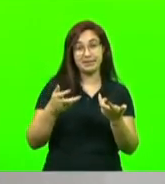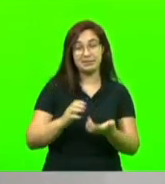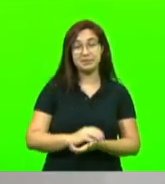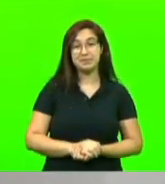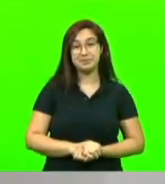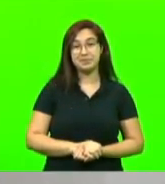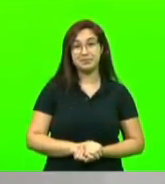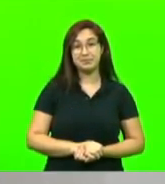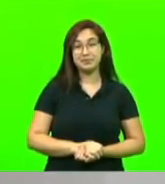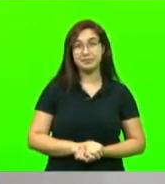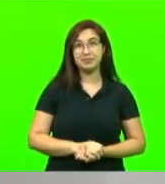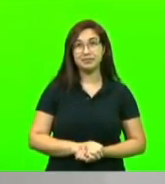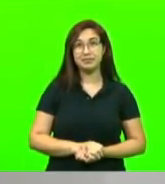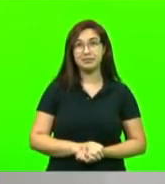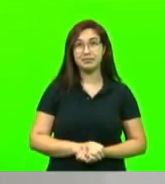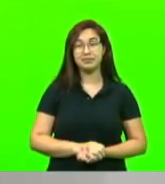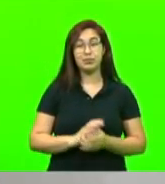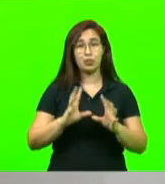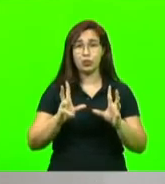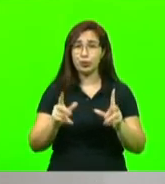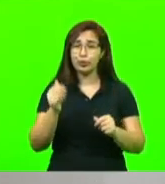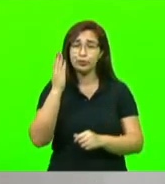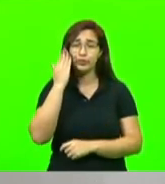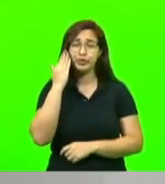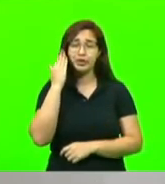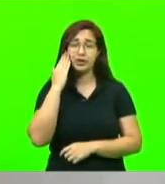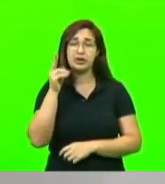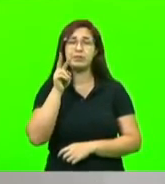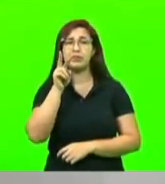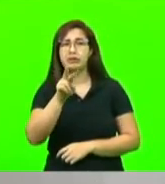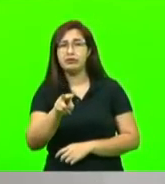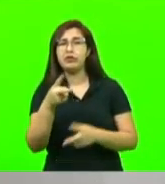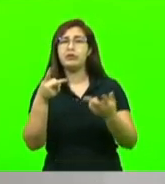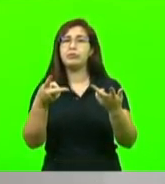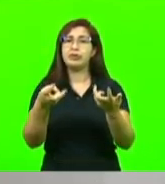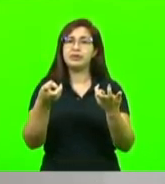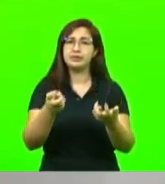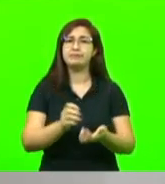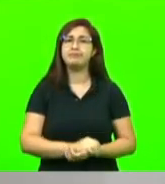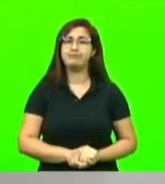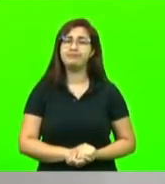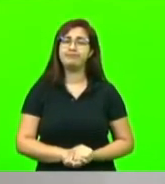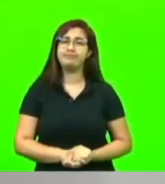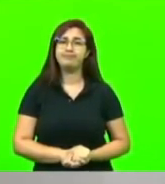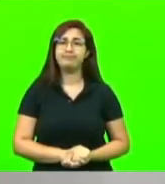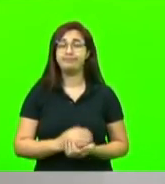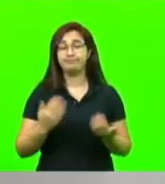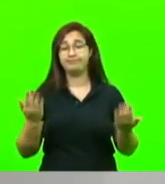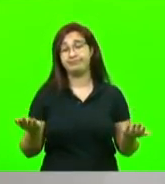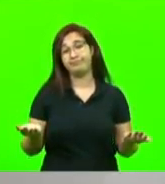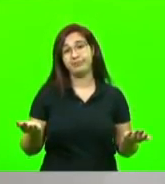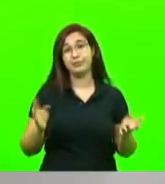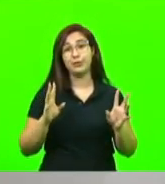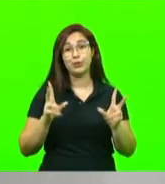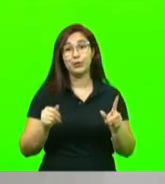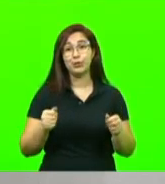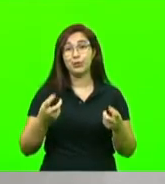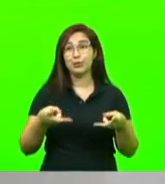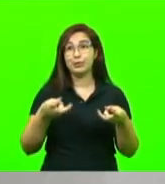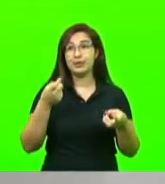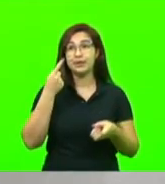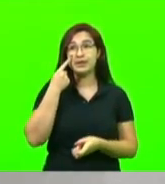O bom, senhores deputados, é que está todo mundo vendo. Está todo mundo vendo. E, como está todo mundo vendo,